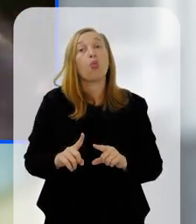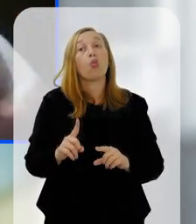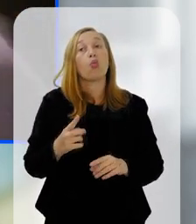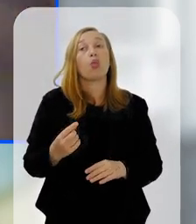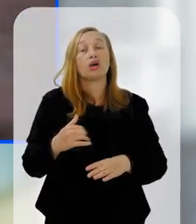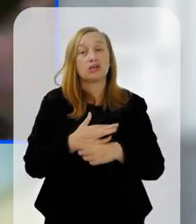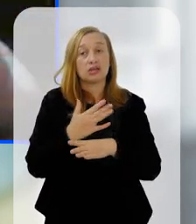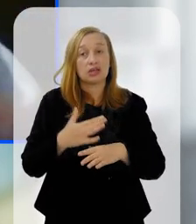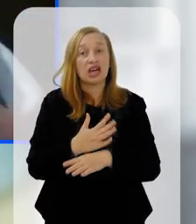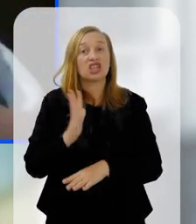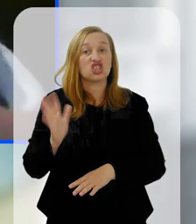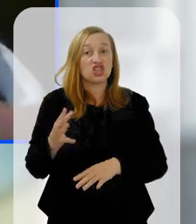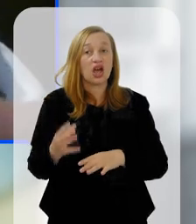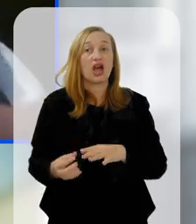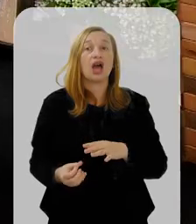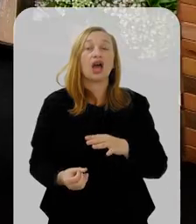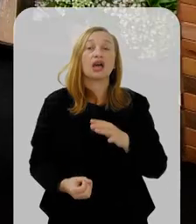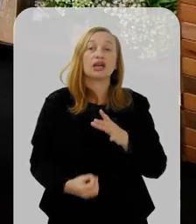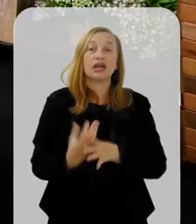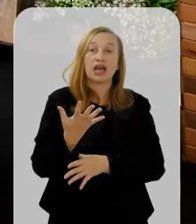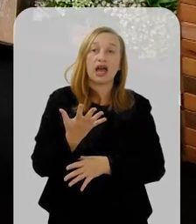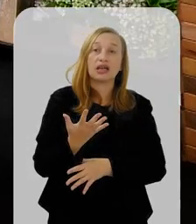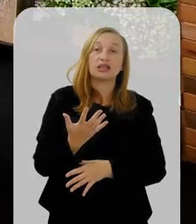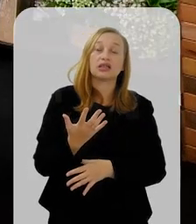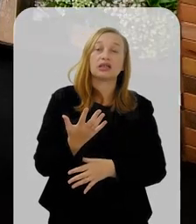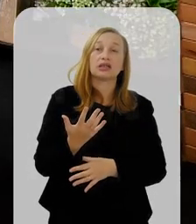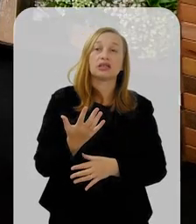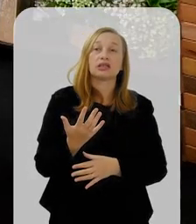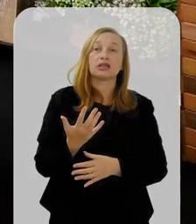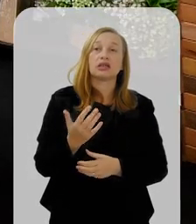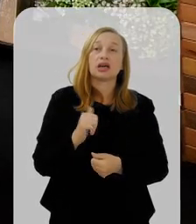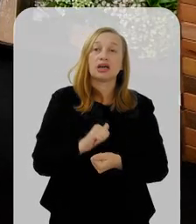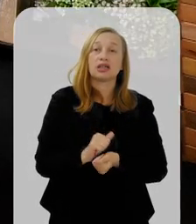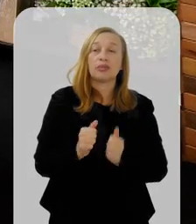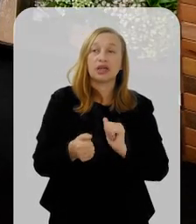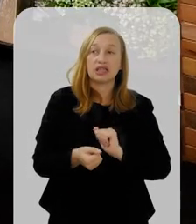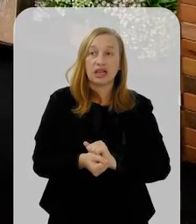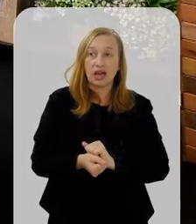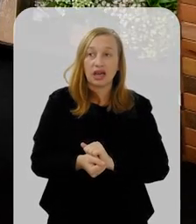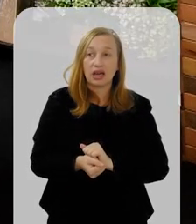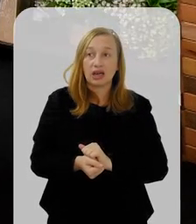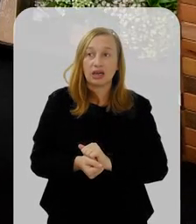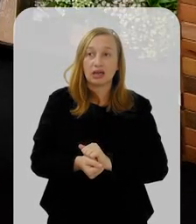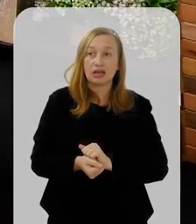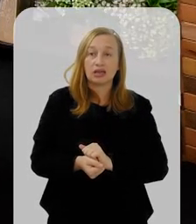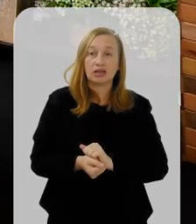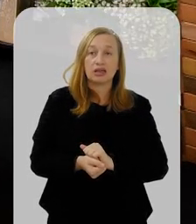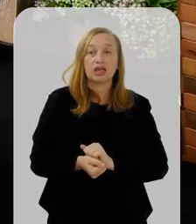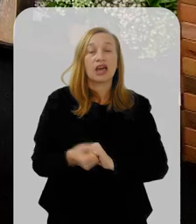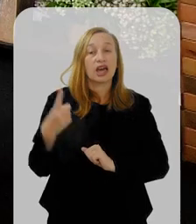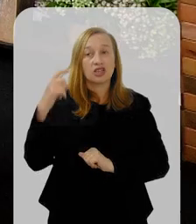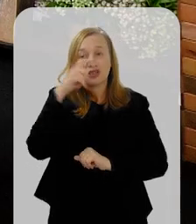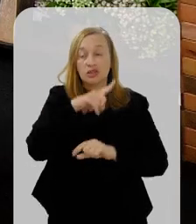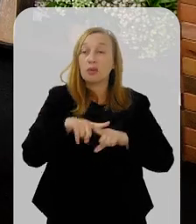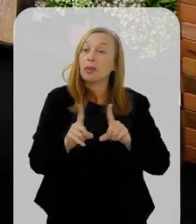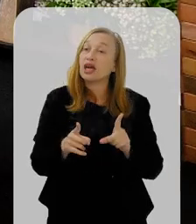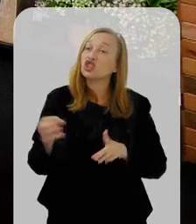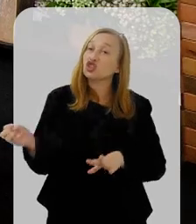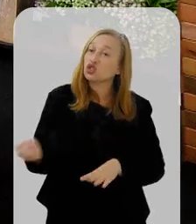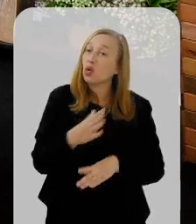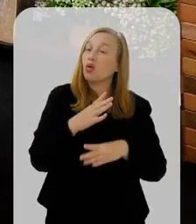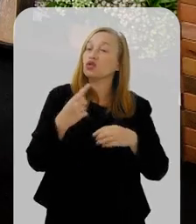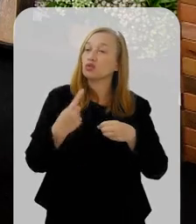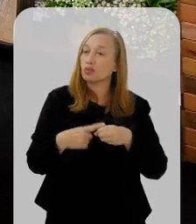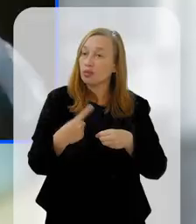Uma cidade já feita numa base completamente predatória, você readequar é